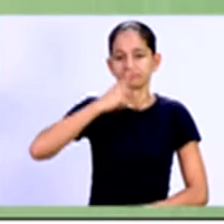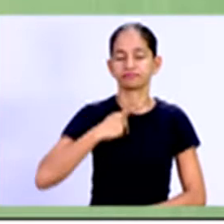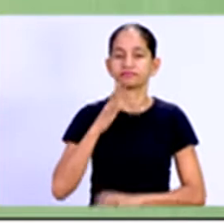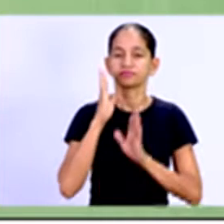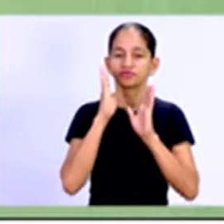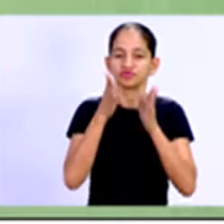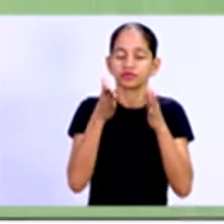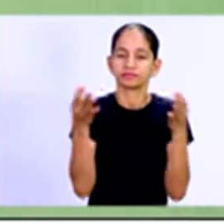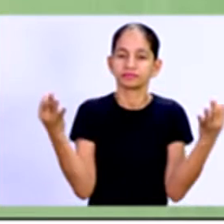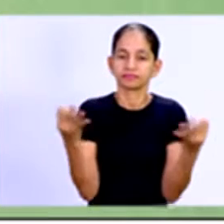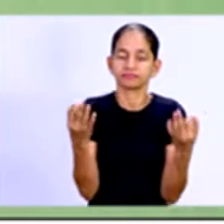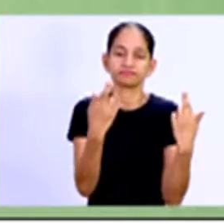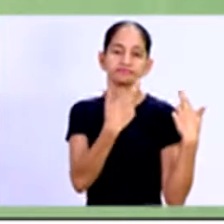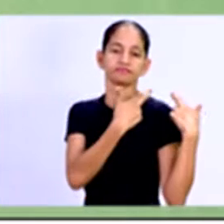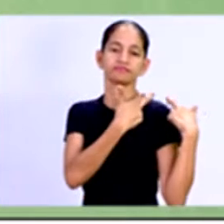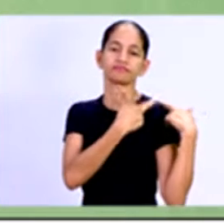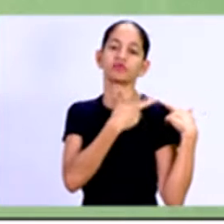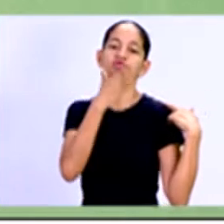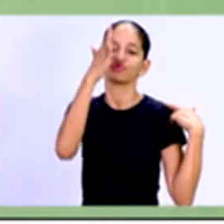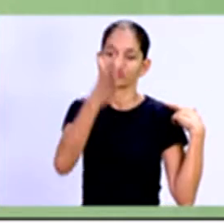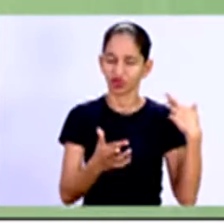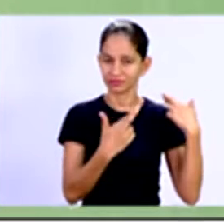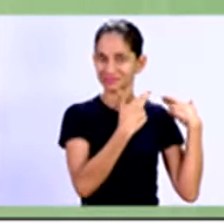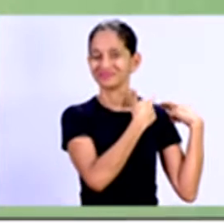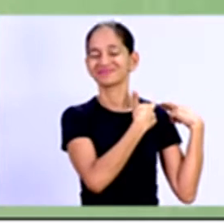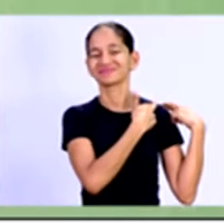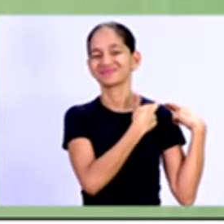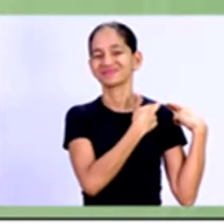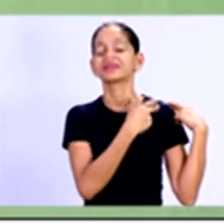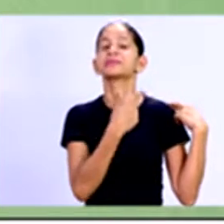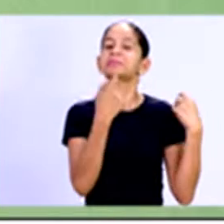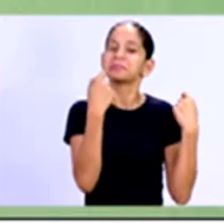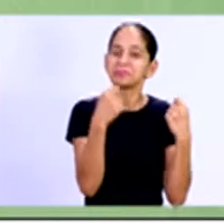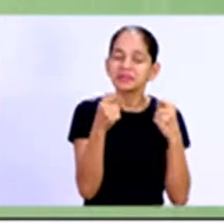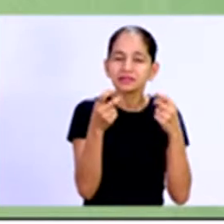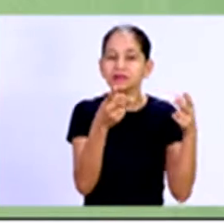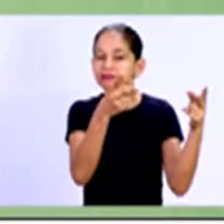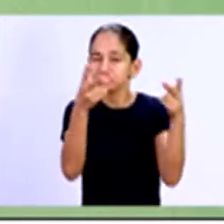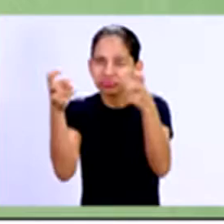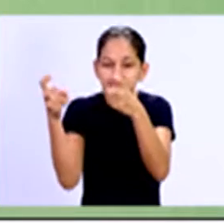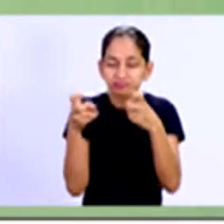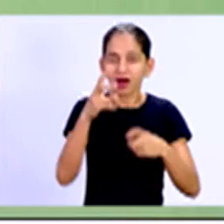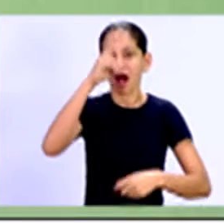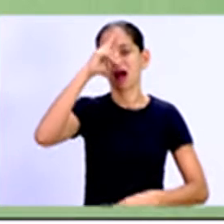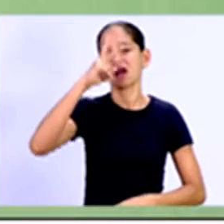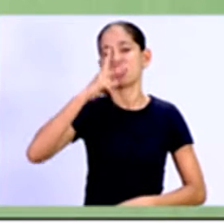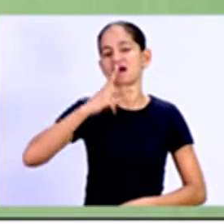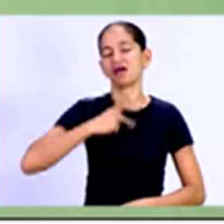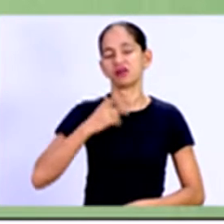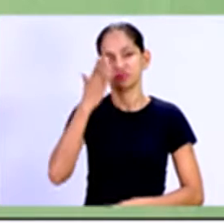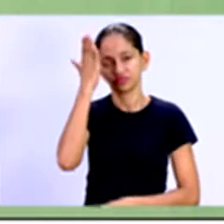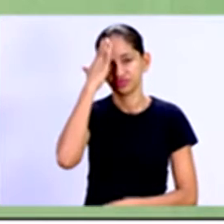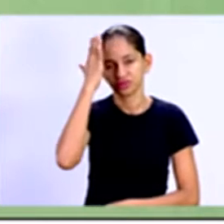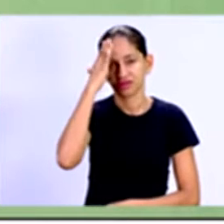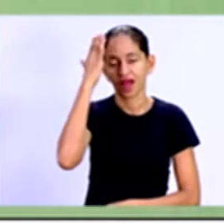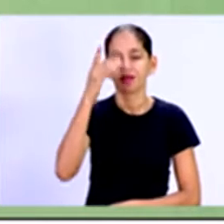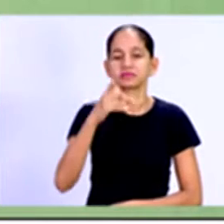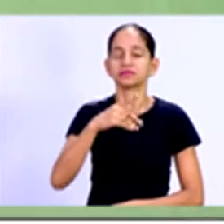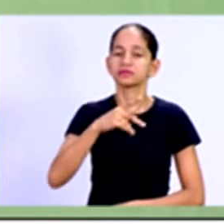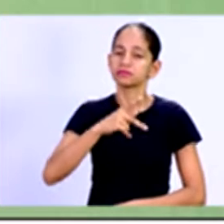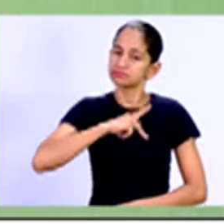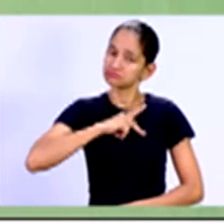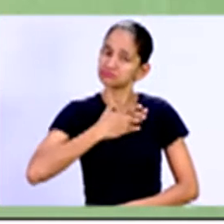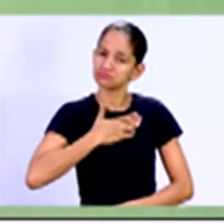sujeito responsável, ou seja, ele tem que reconhecer-se como autor da